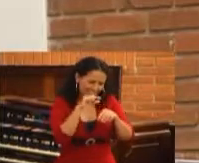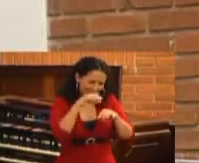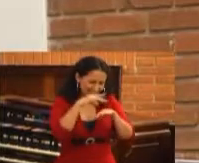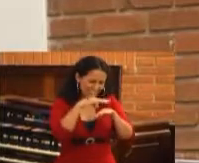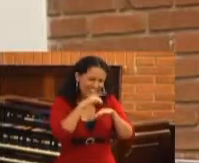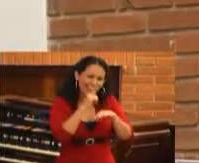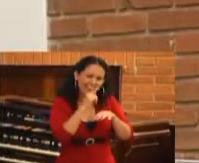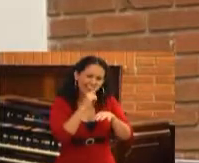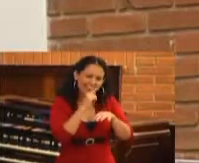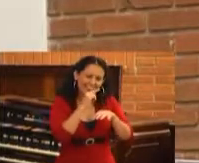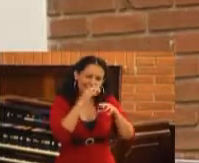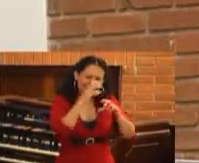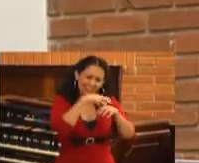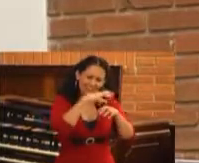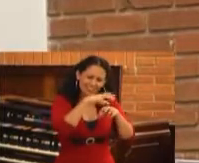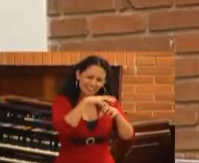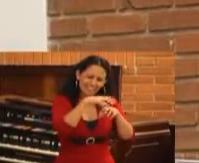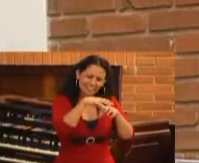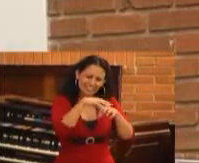sempre caindo ali.